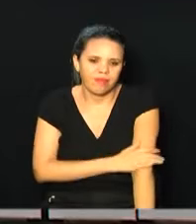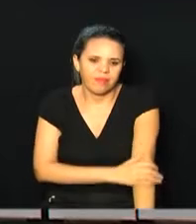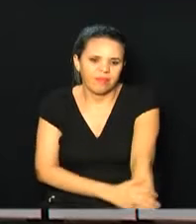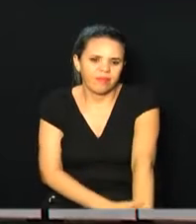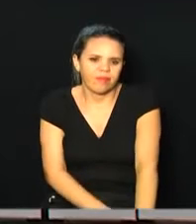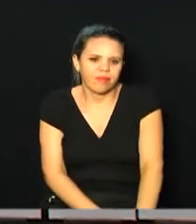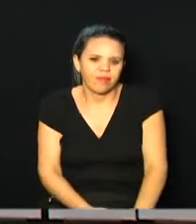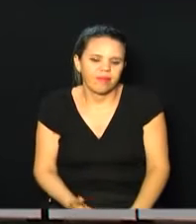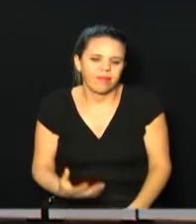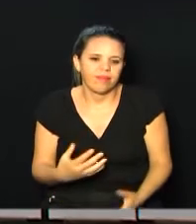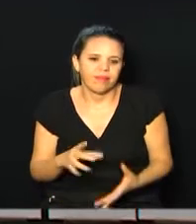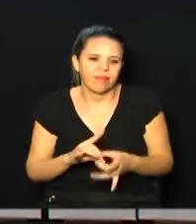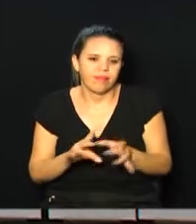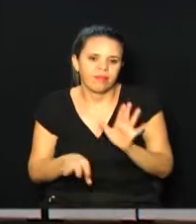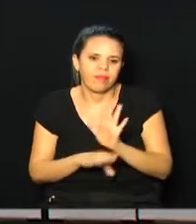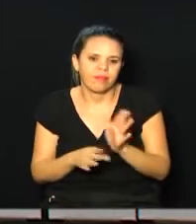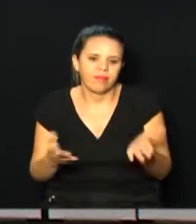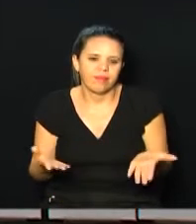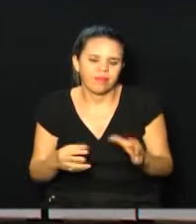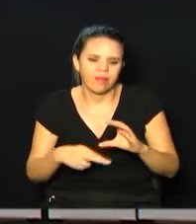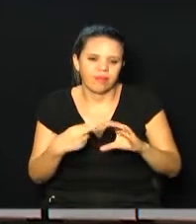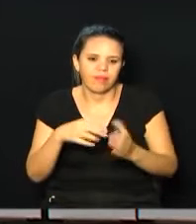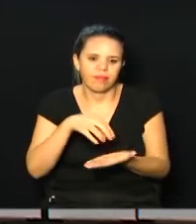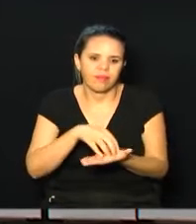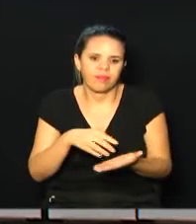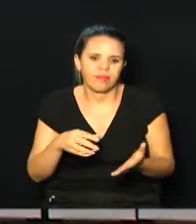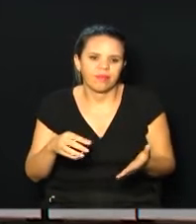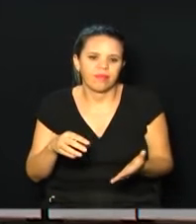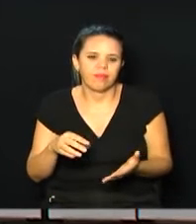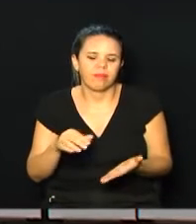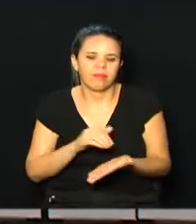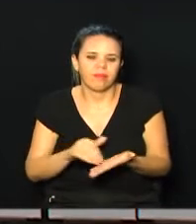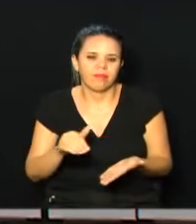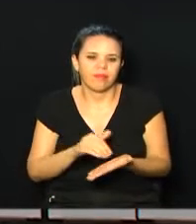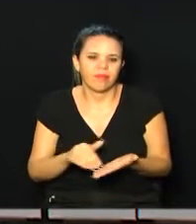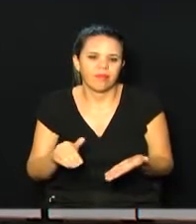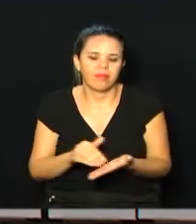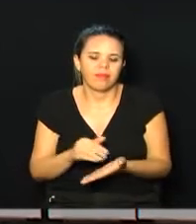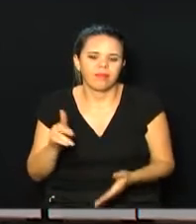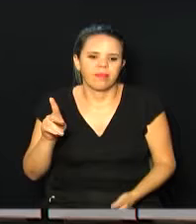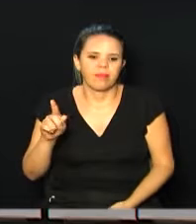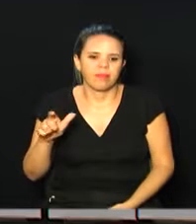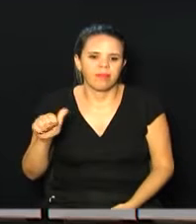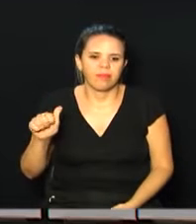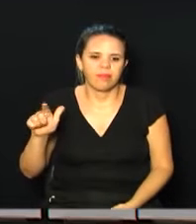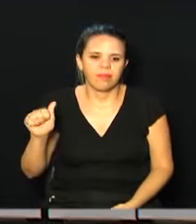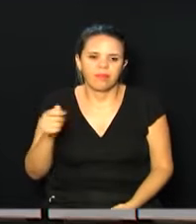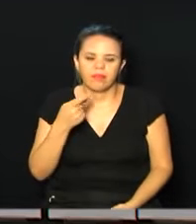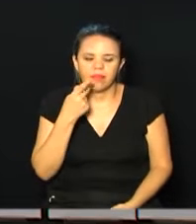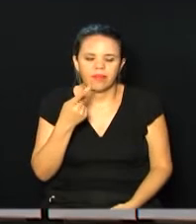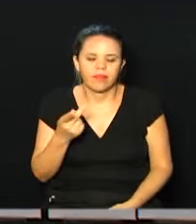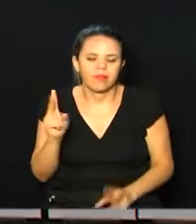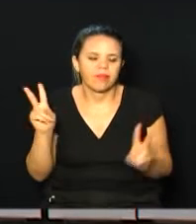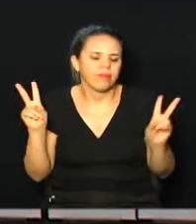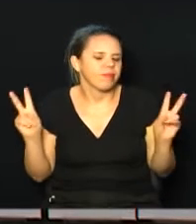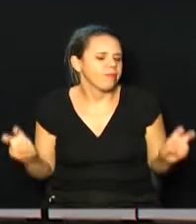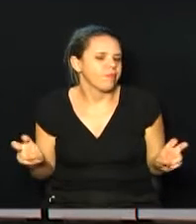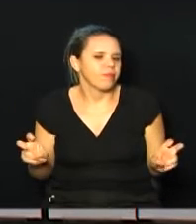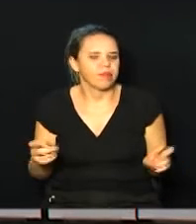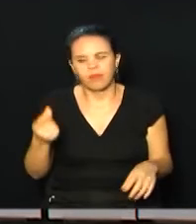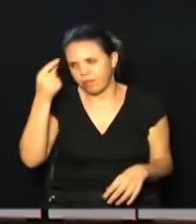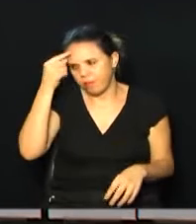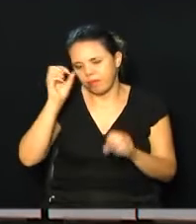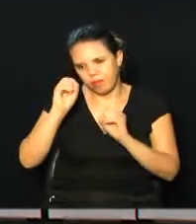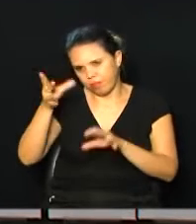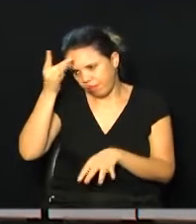coloca à disposição. Sobre o ecoponto, o Barreiro, o secretário Paulela, falou muito bem sobre a questão da